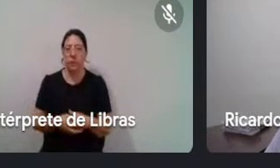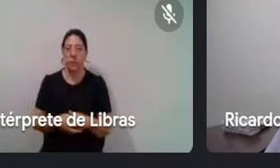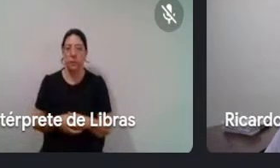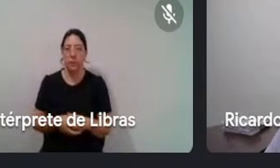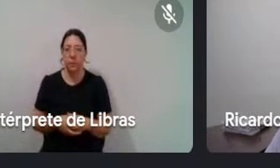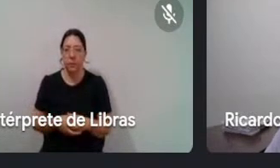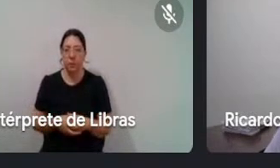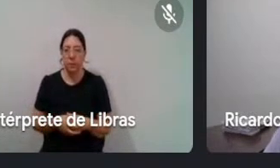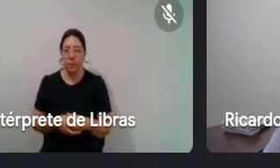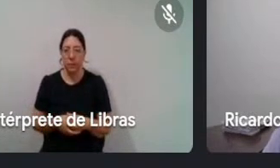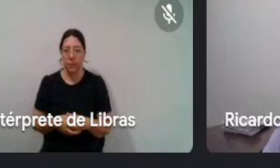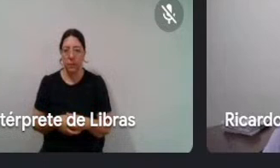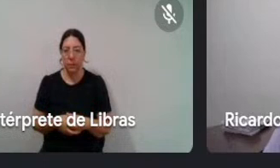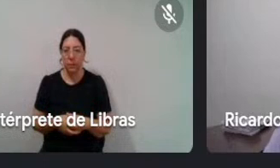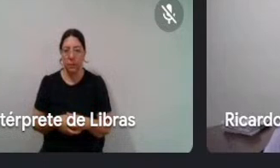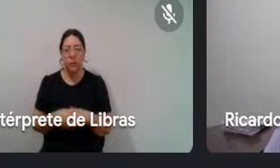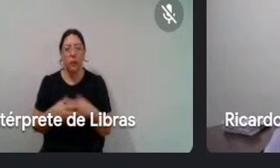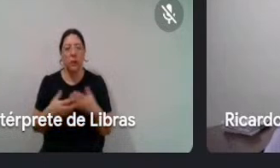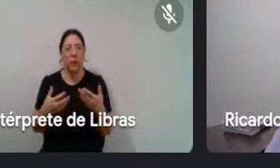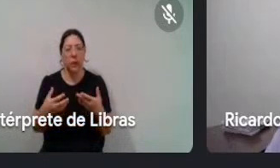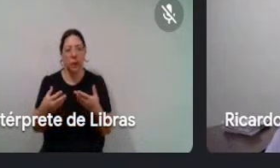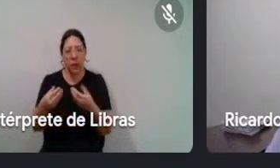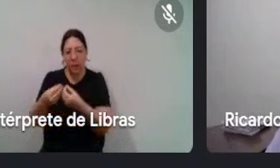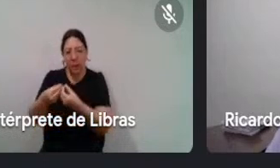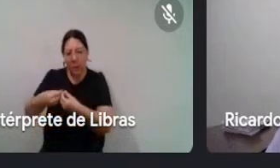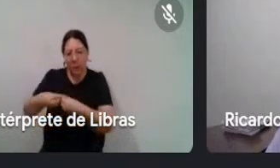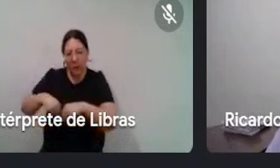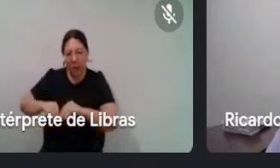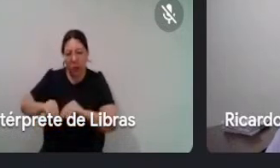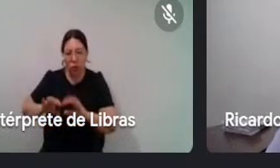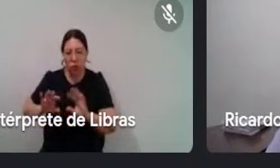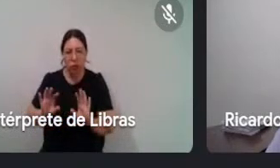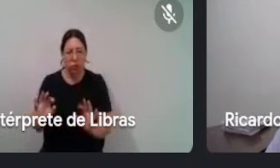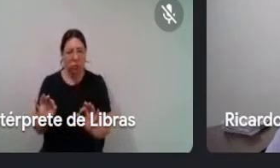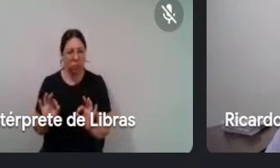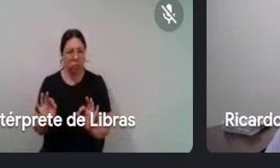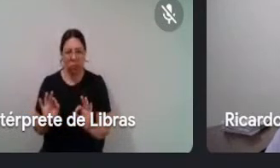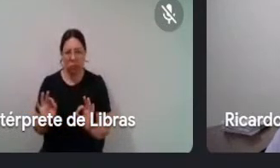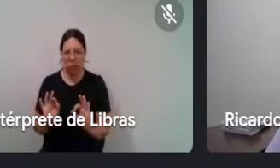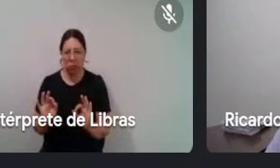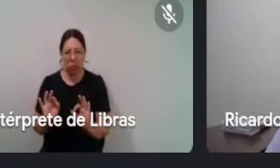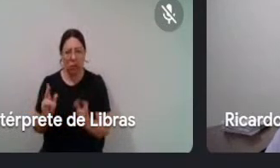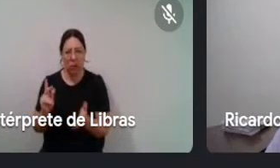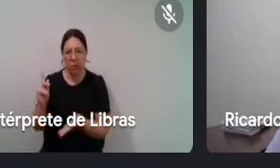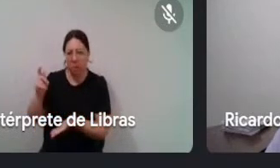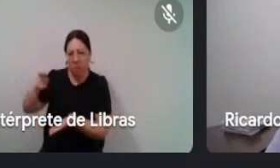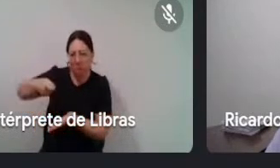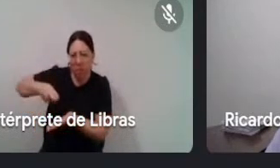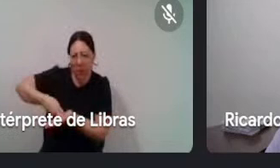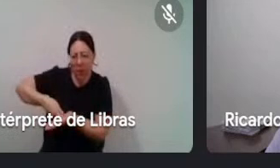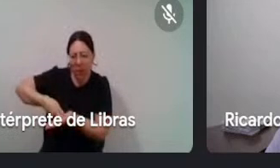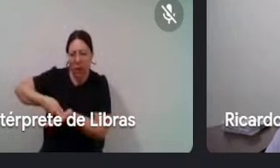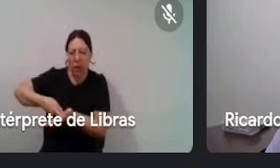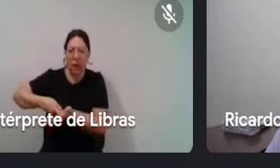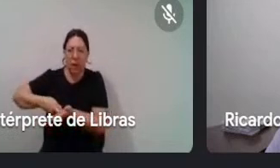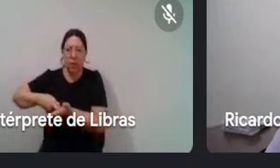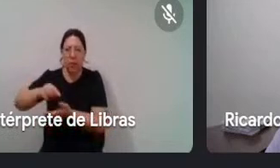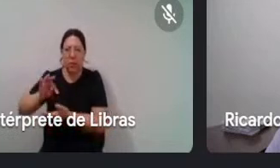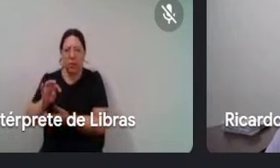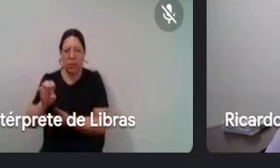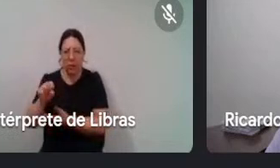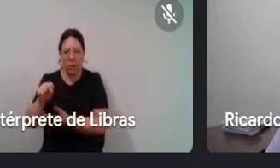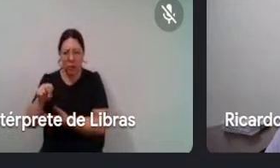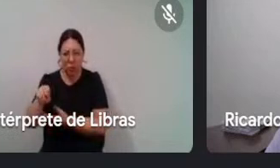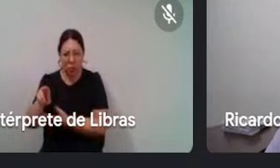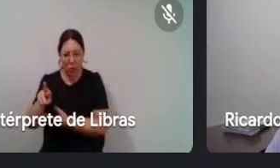23.546/2017, sem prejuízo de determinar o recolhimento ao Tesouro Nacional, com recursos próprios,